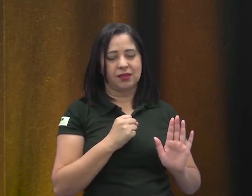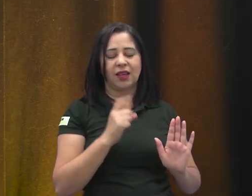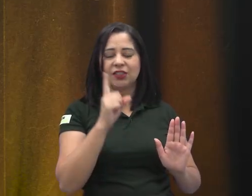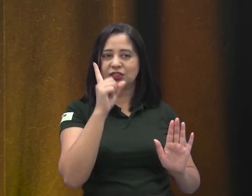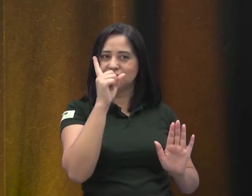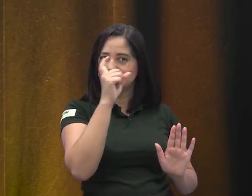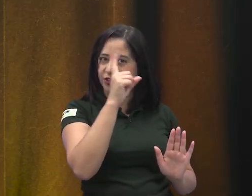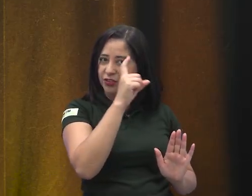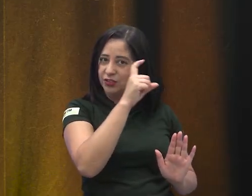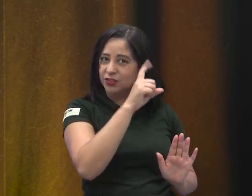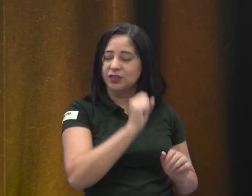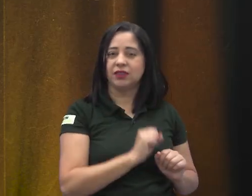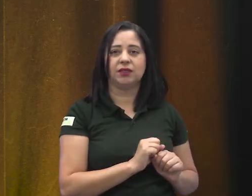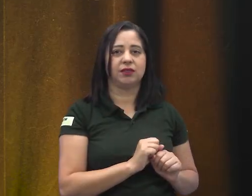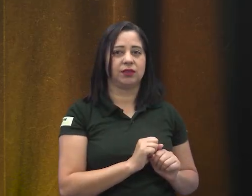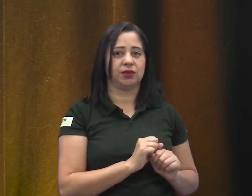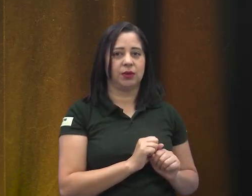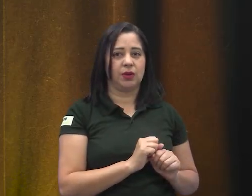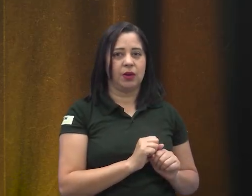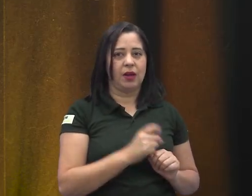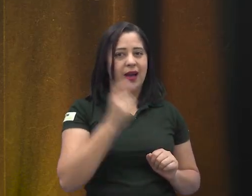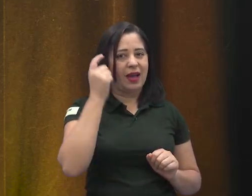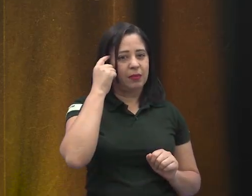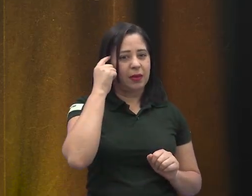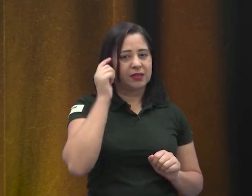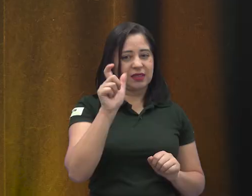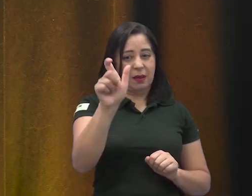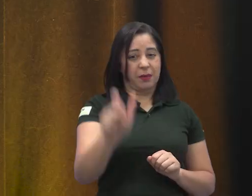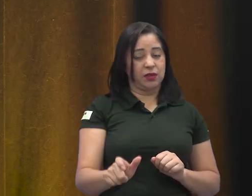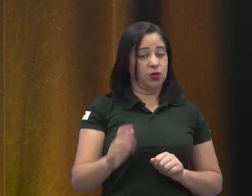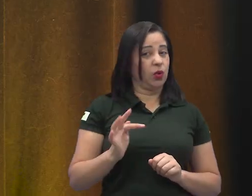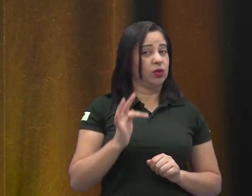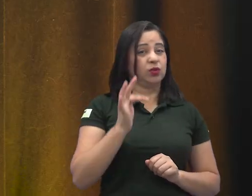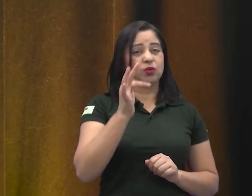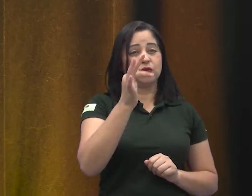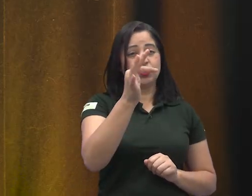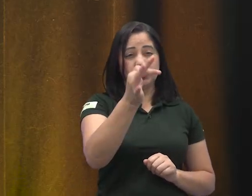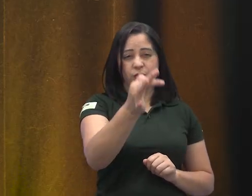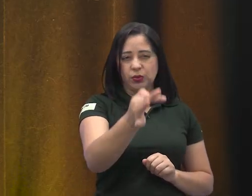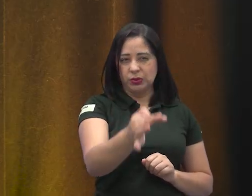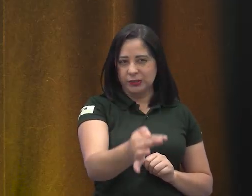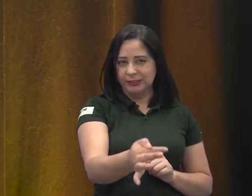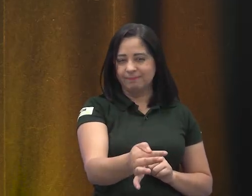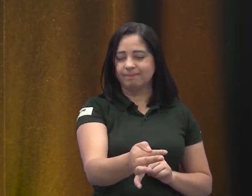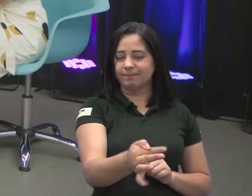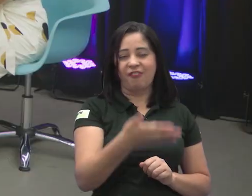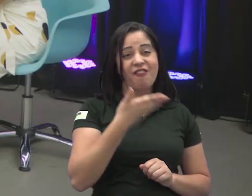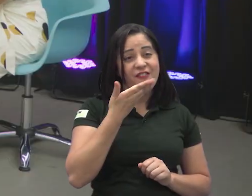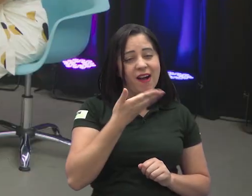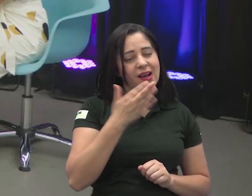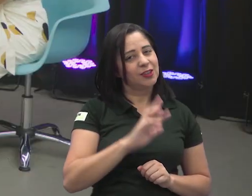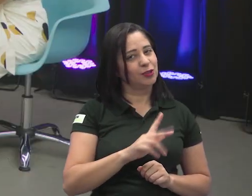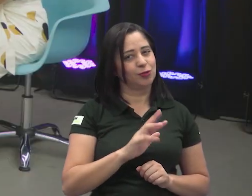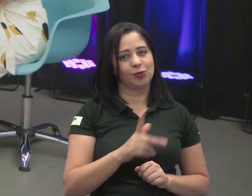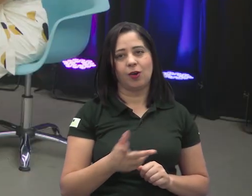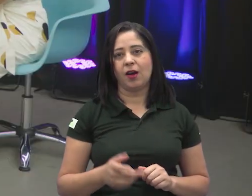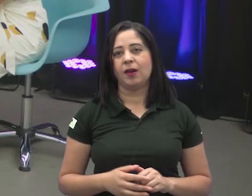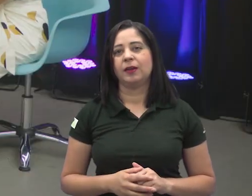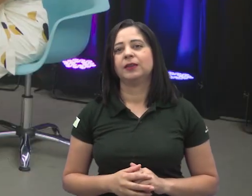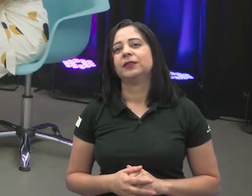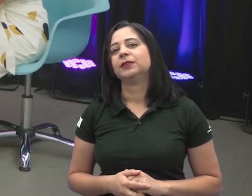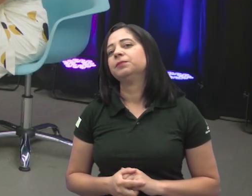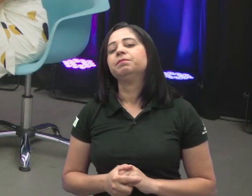aquilo. E poder pensar que ela pode estar assim um dia, não deve ser fácil, né? E Marilda, a peça